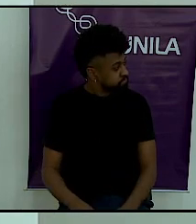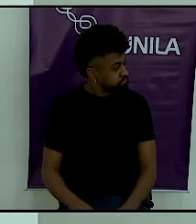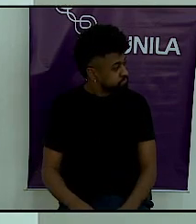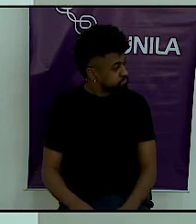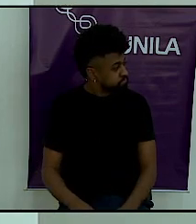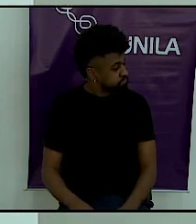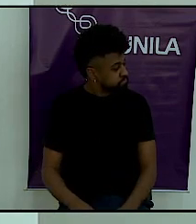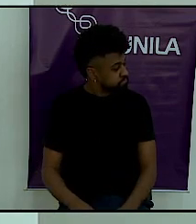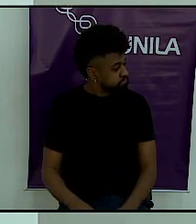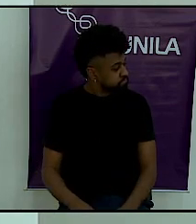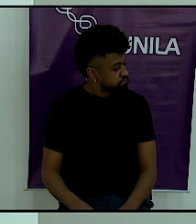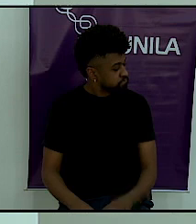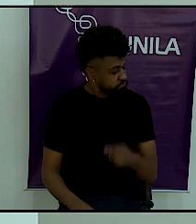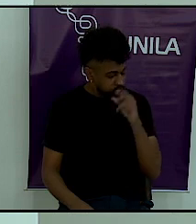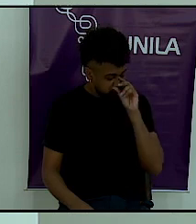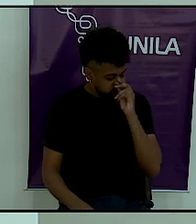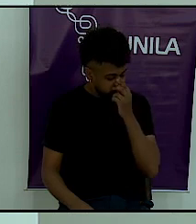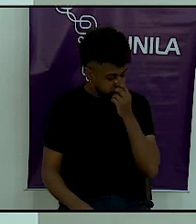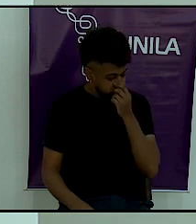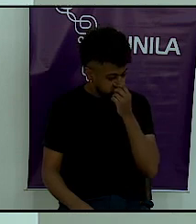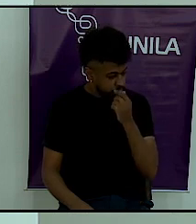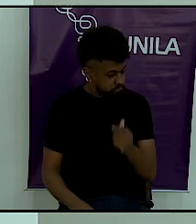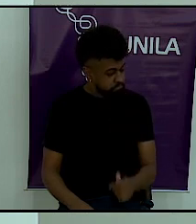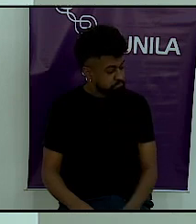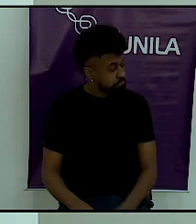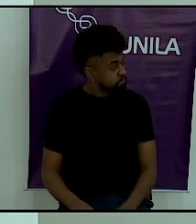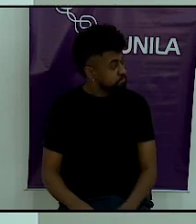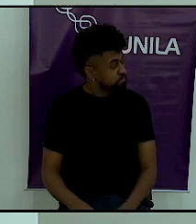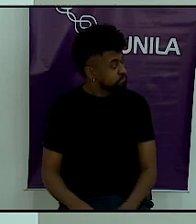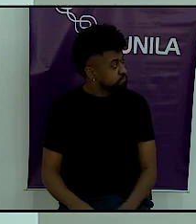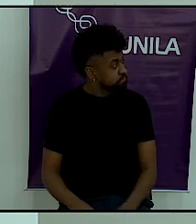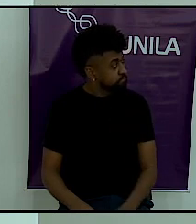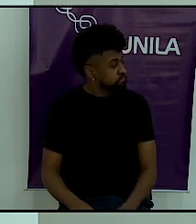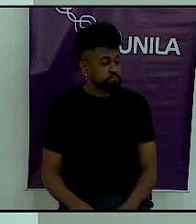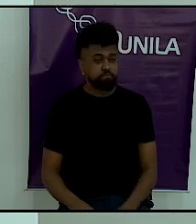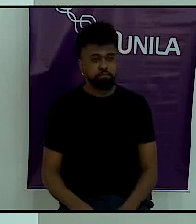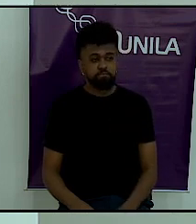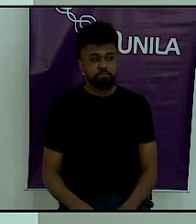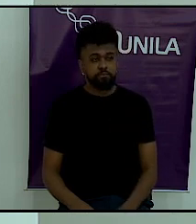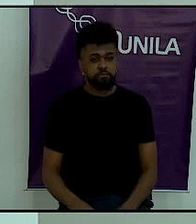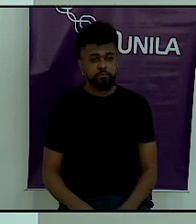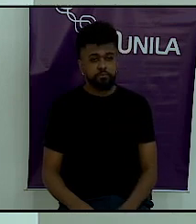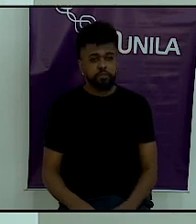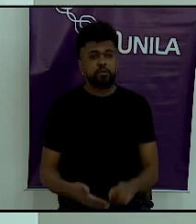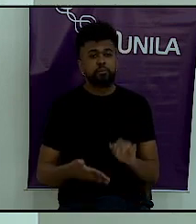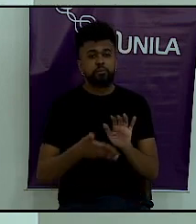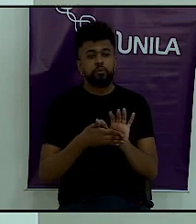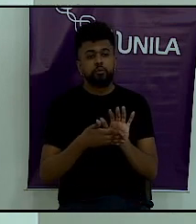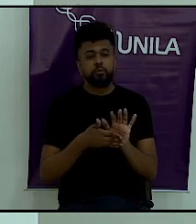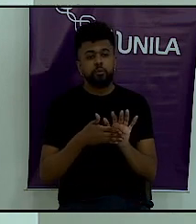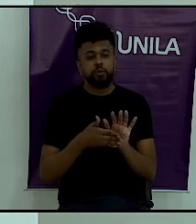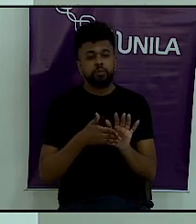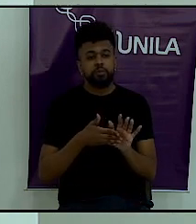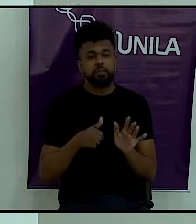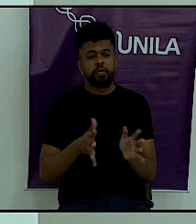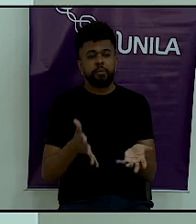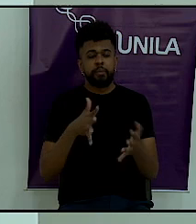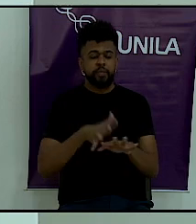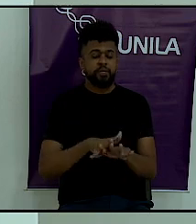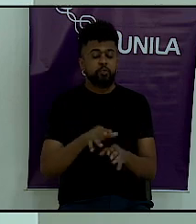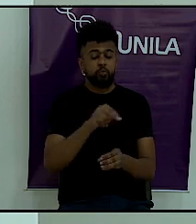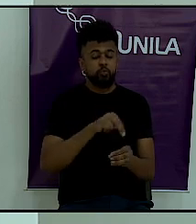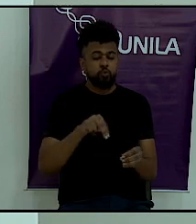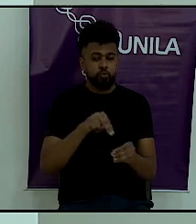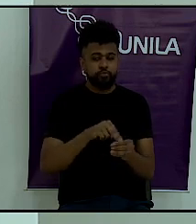está. Se tiver ali um ajustar a página. Obrigado. Então, a nossa proposta é intitulada Implementação do Núcleo de